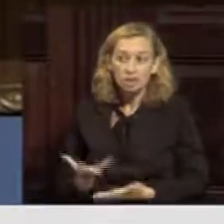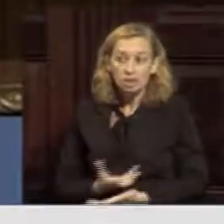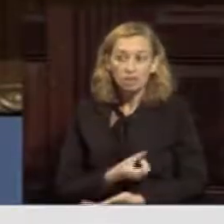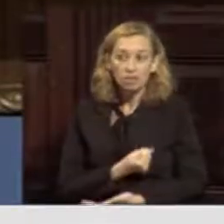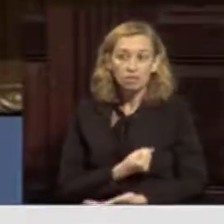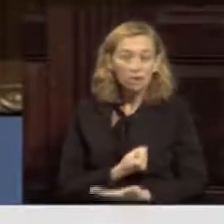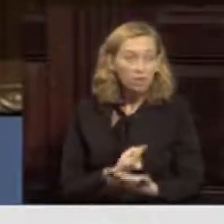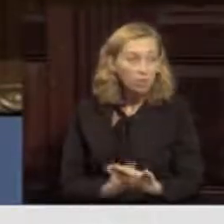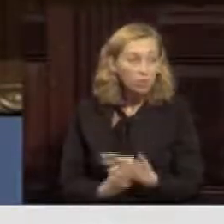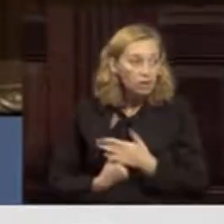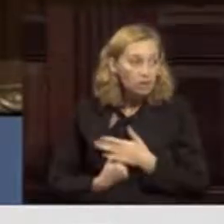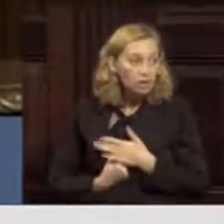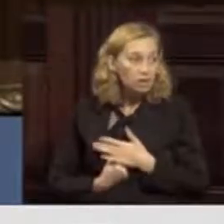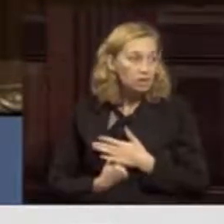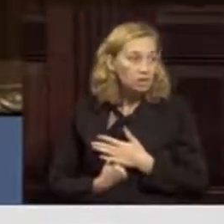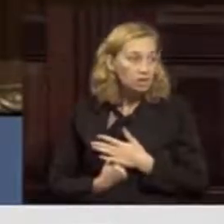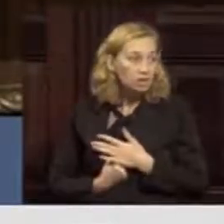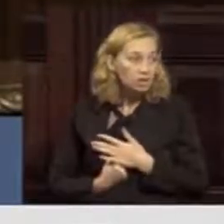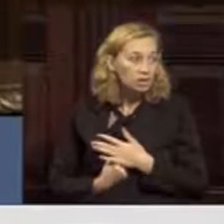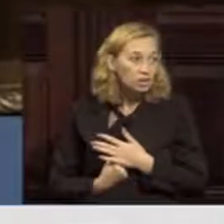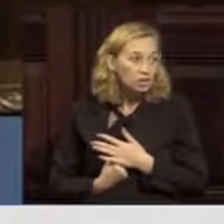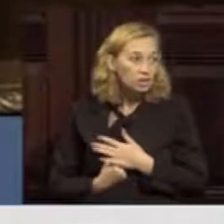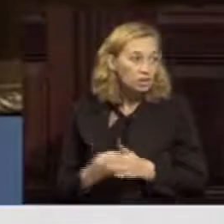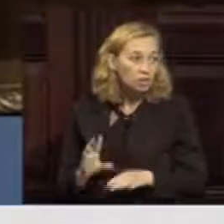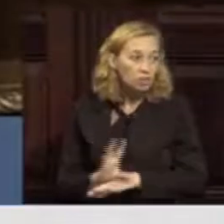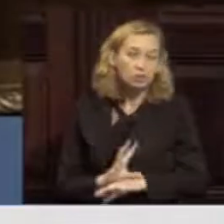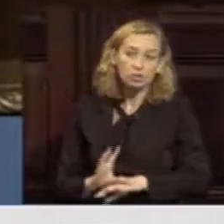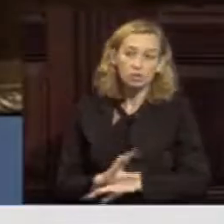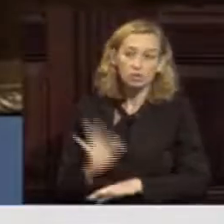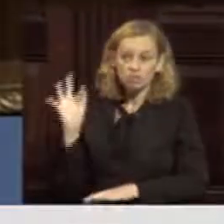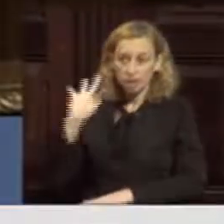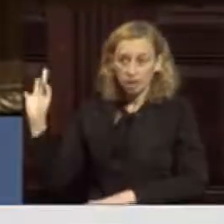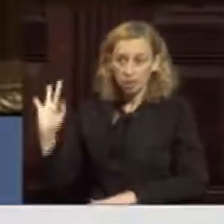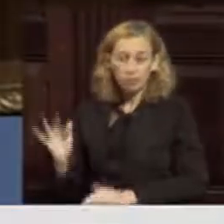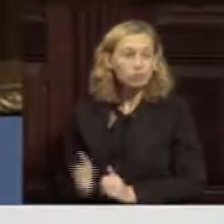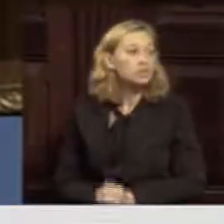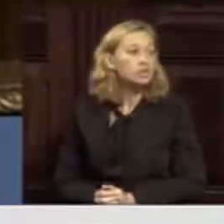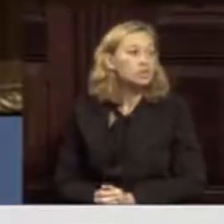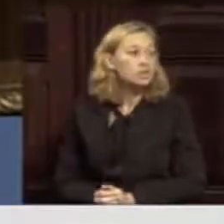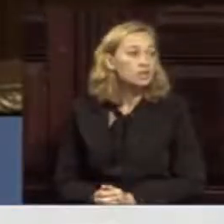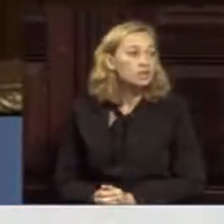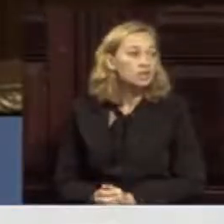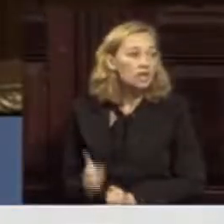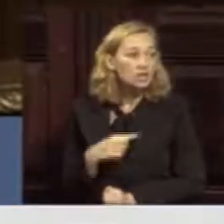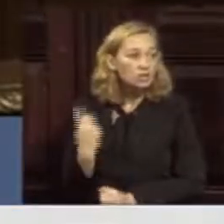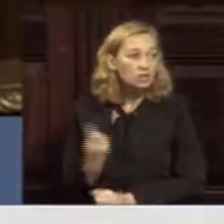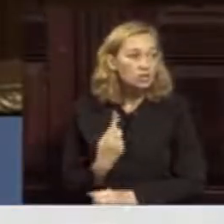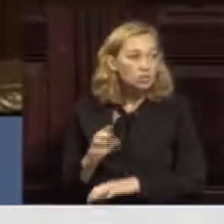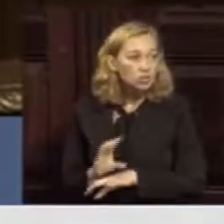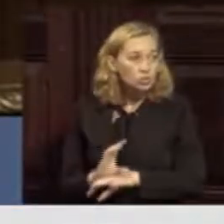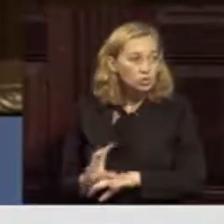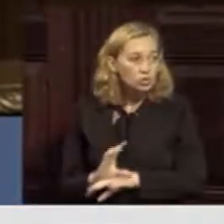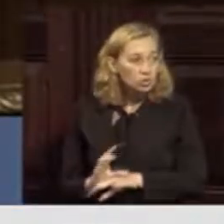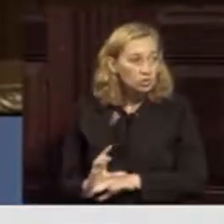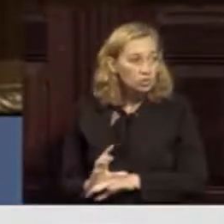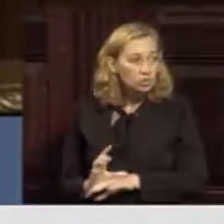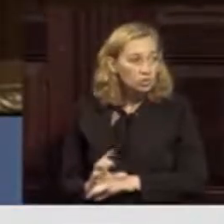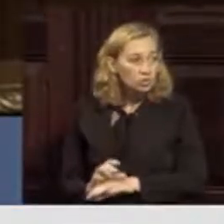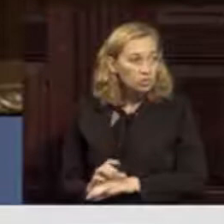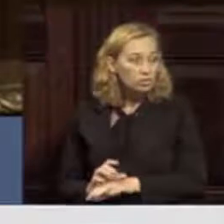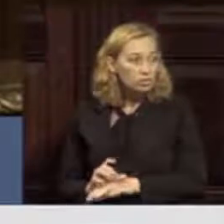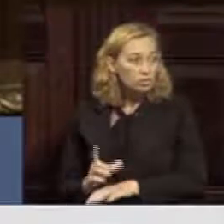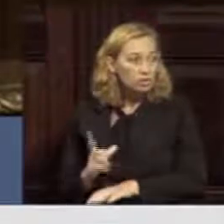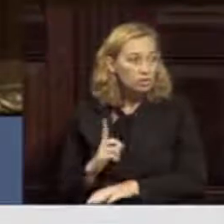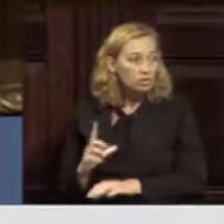e ser a guardiã da Constituição Federal. A nossa Constituição tem